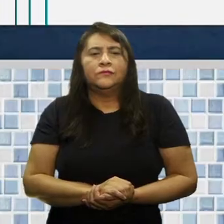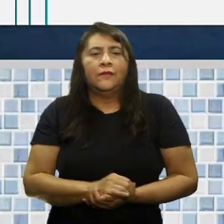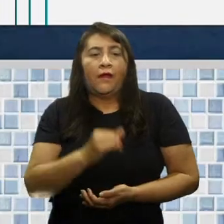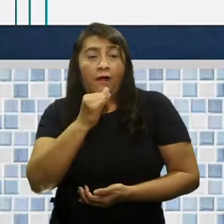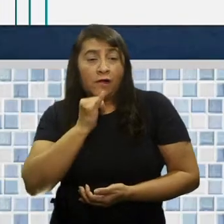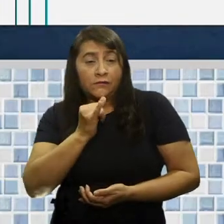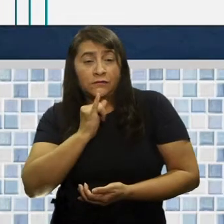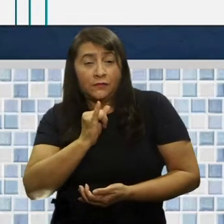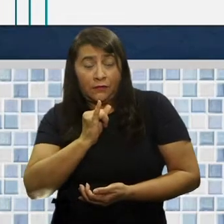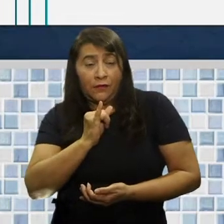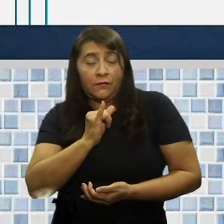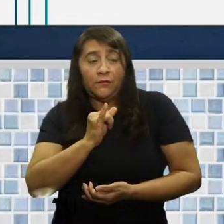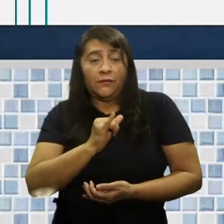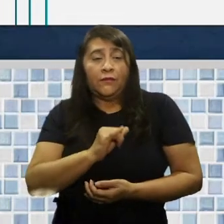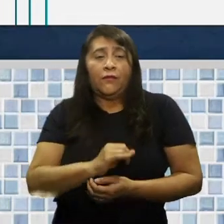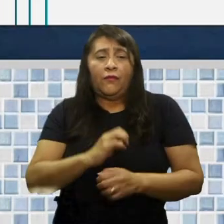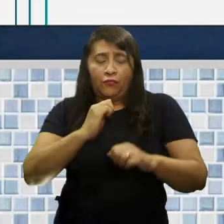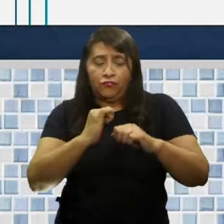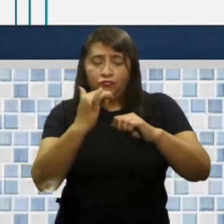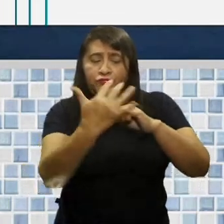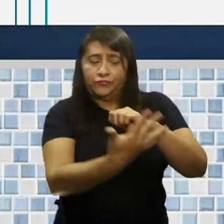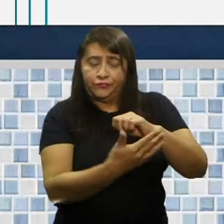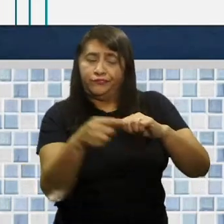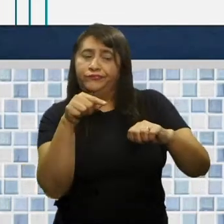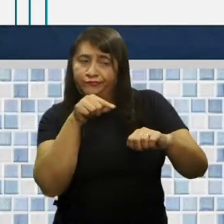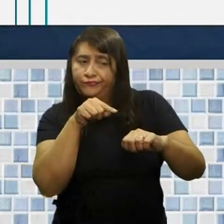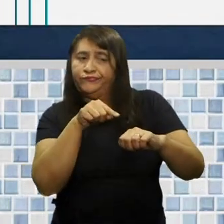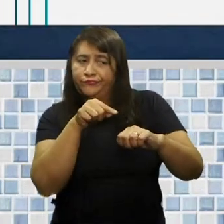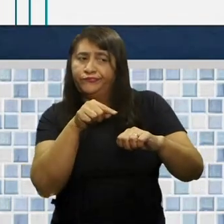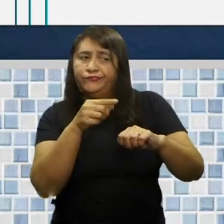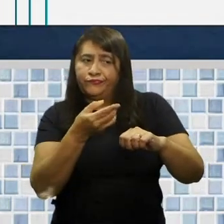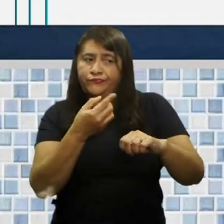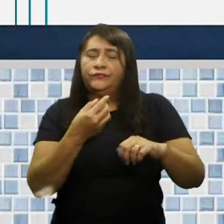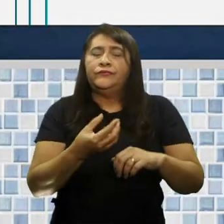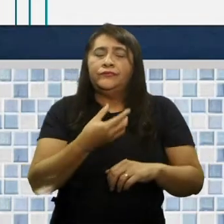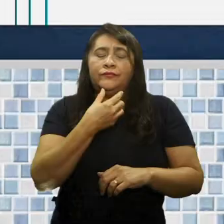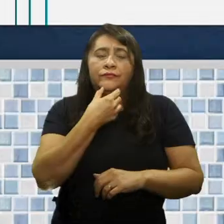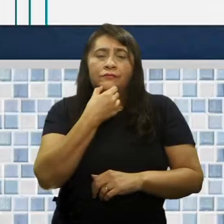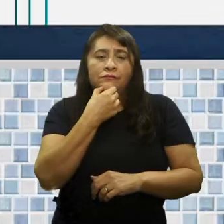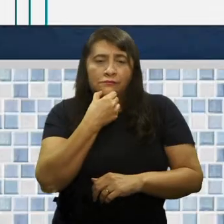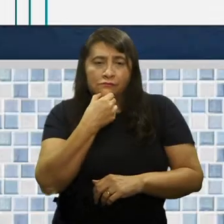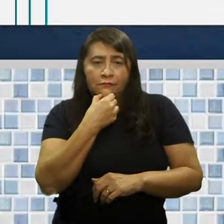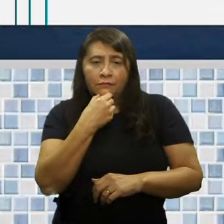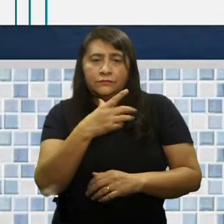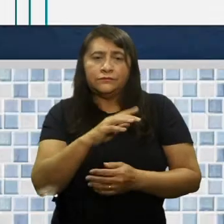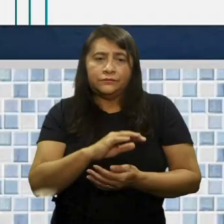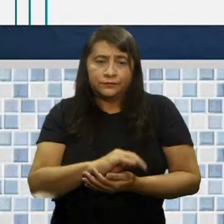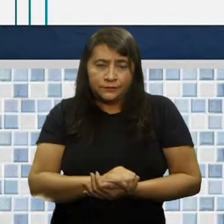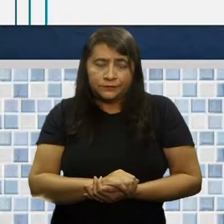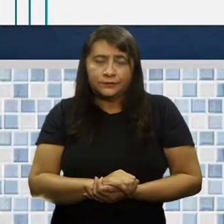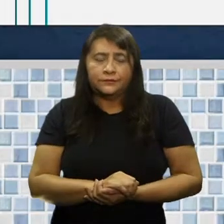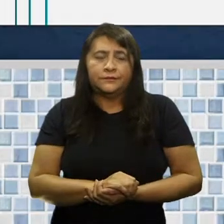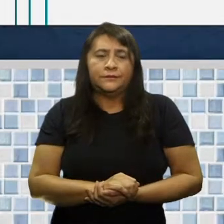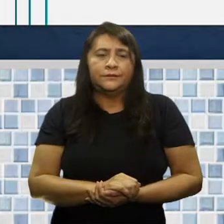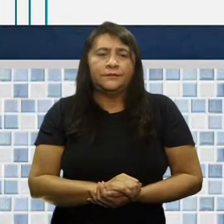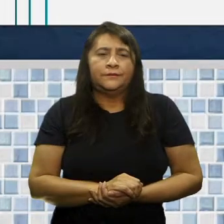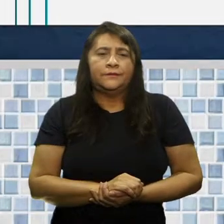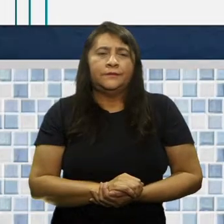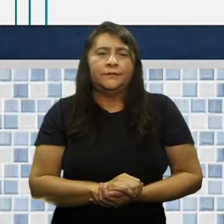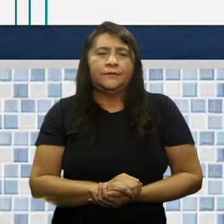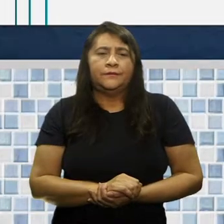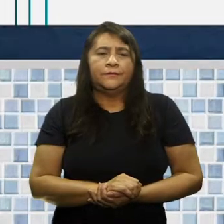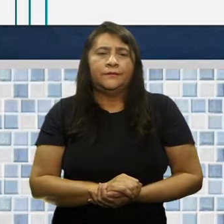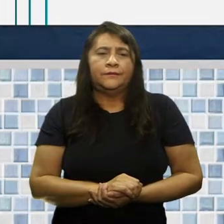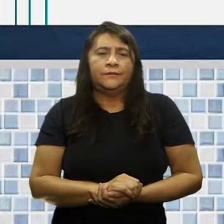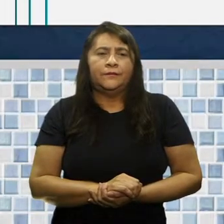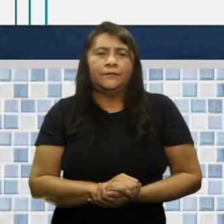Por exemplo, o próprio termo COVID-19 vem do inglês Coronavirus Disease 19.